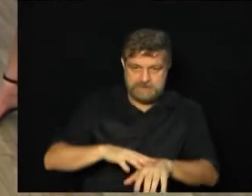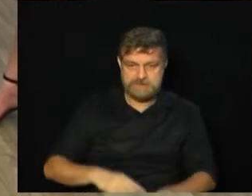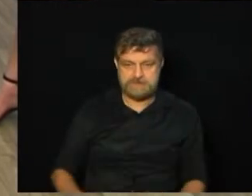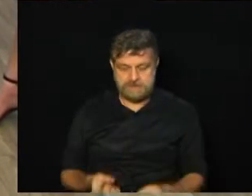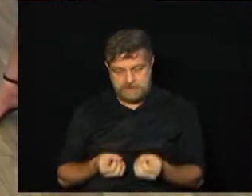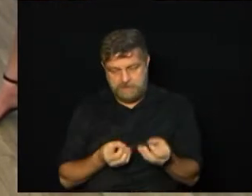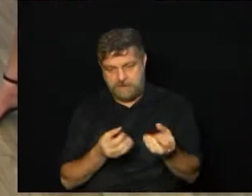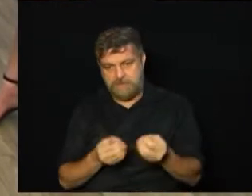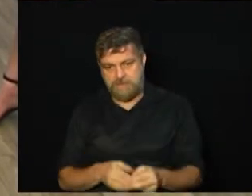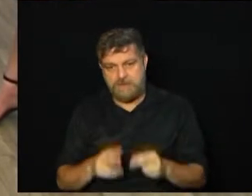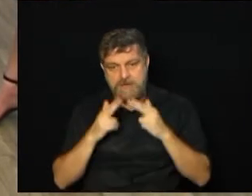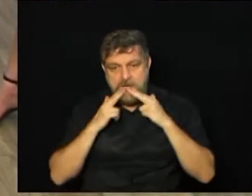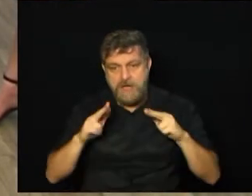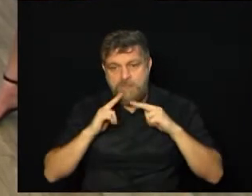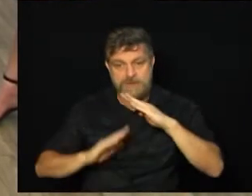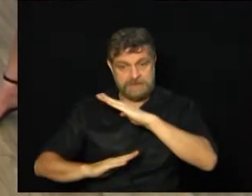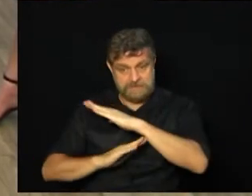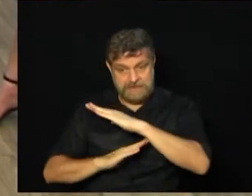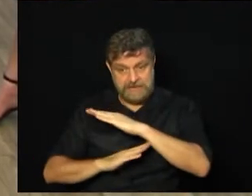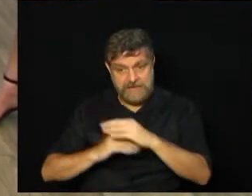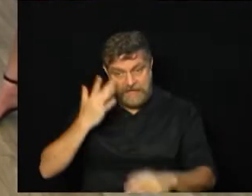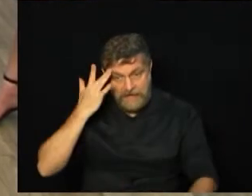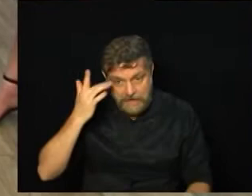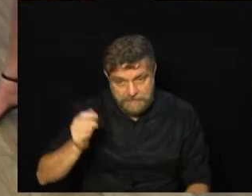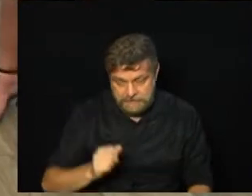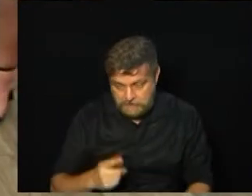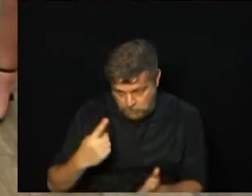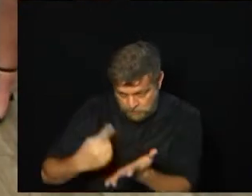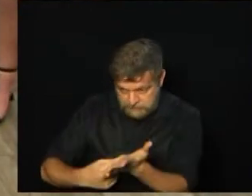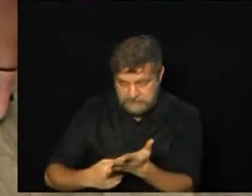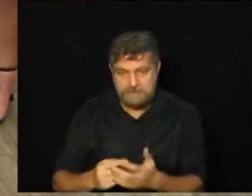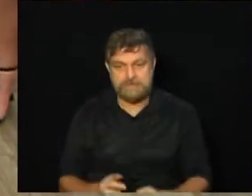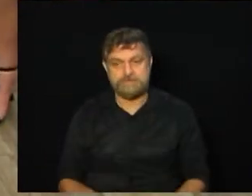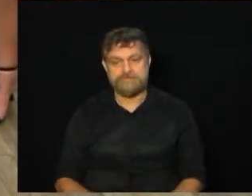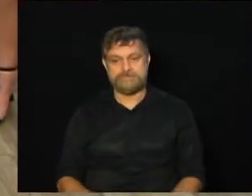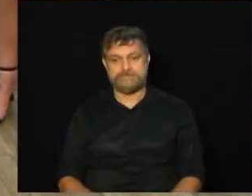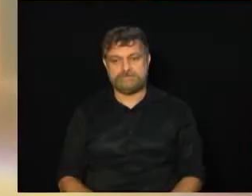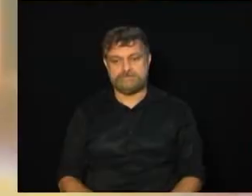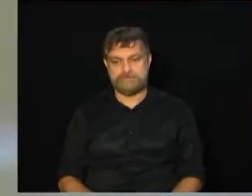no Notícias da Metrópole amanhã. Combinado, até lá. Até.